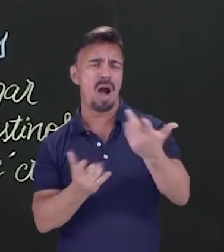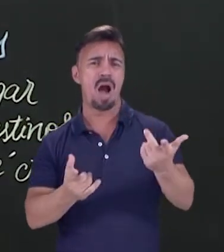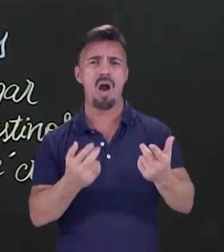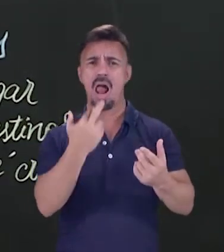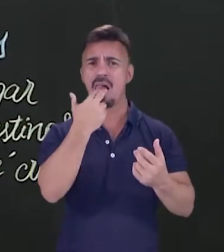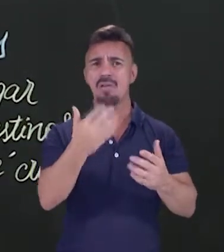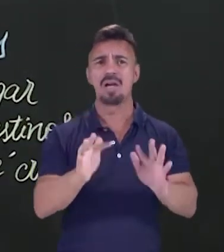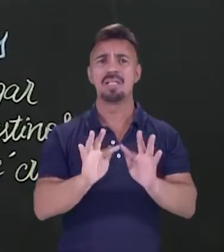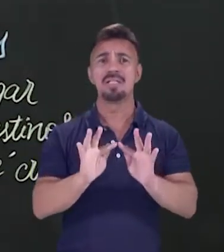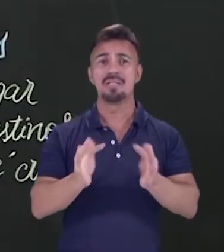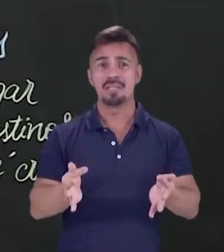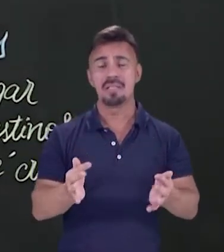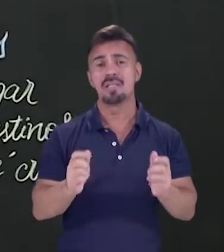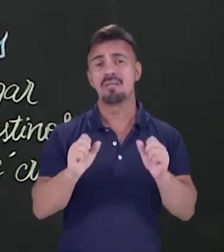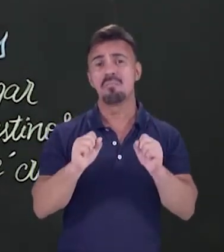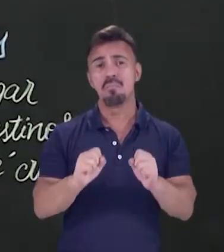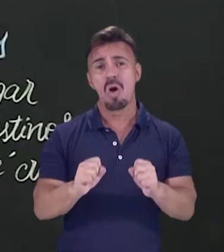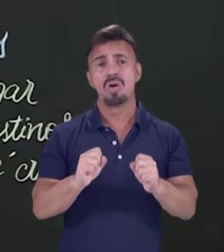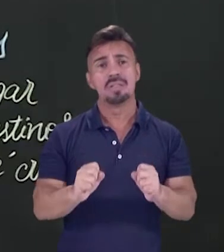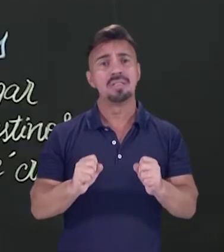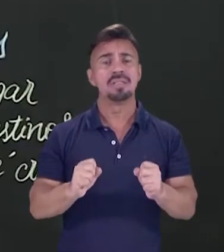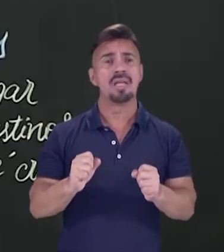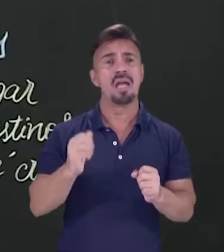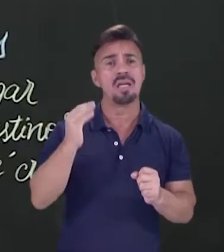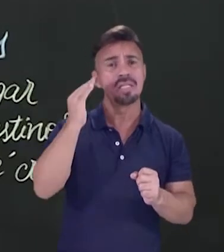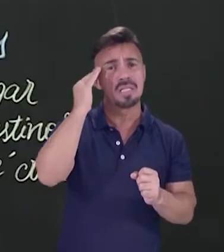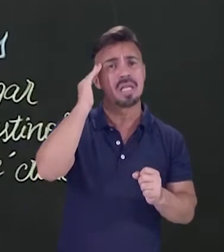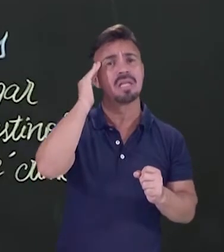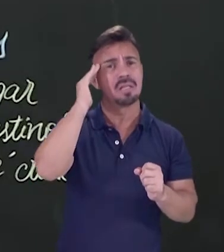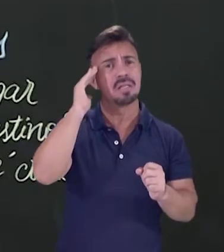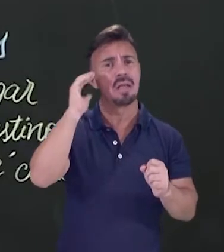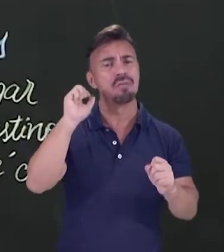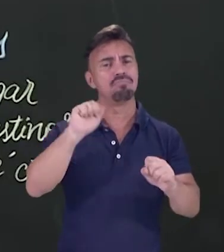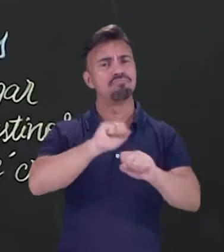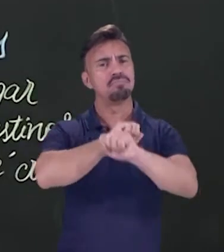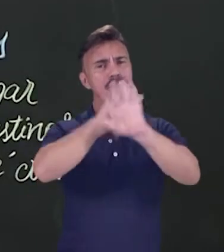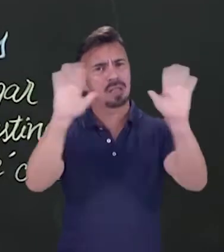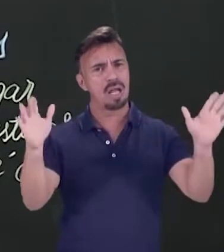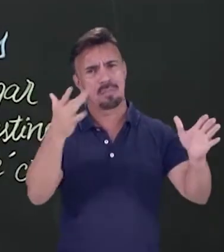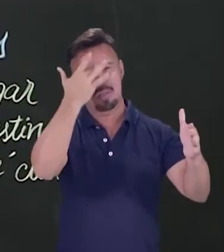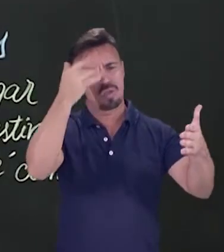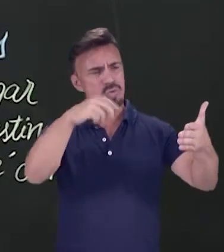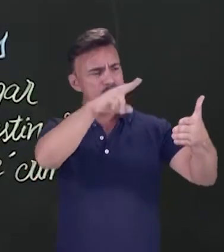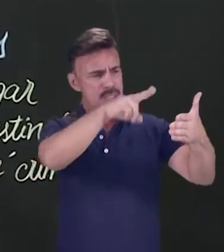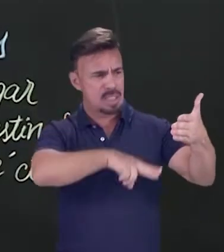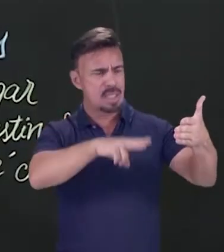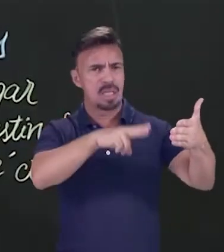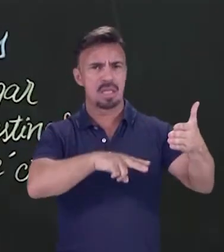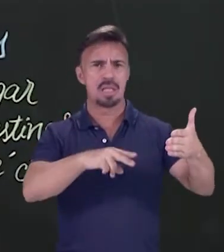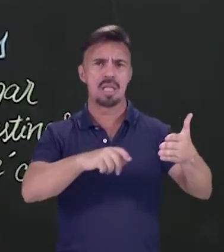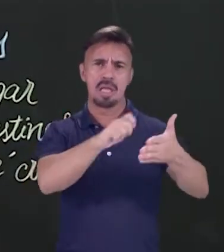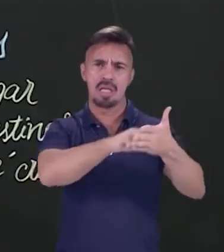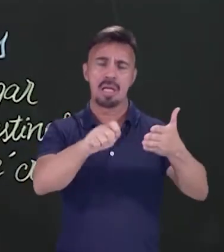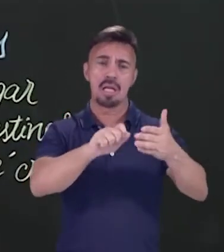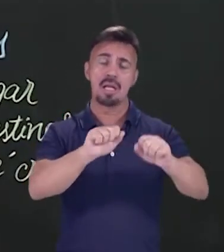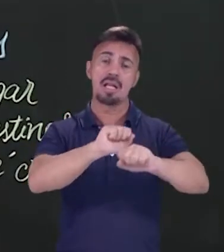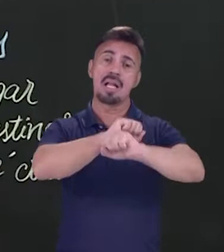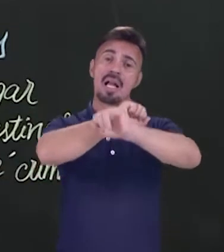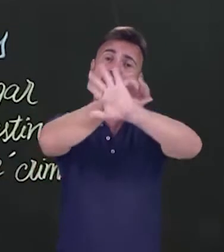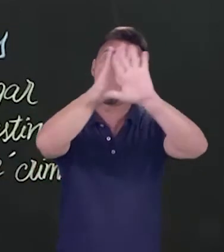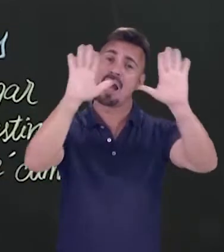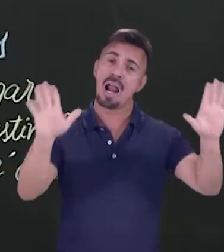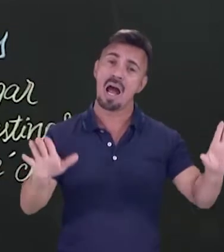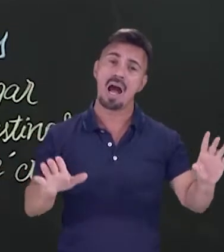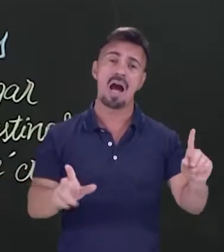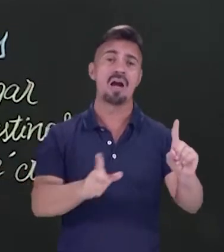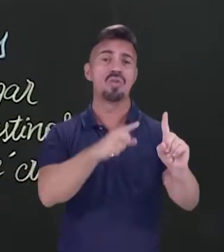linguagem simples é uma linguagem que possa ser compreendida pelo maior número de pessoas. Então você tem que escrever de forma clara, de forma objetiva. A